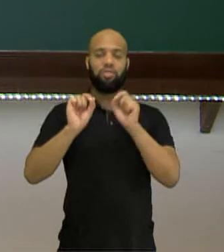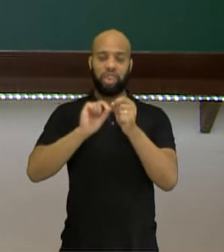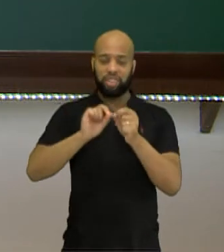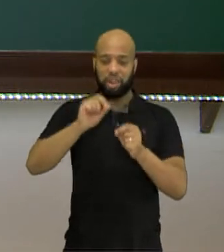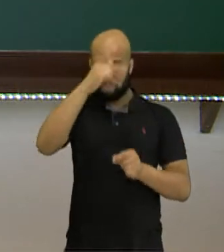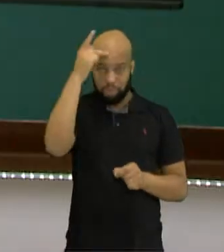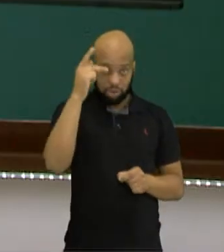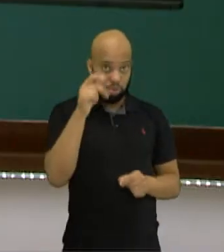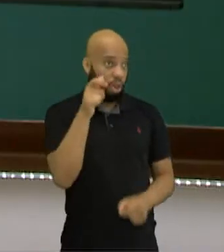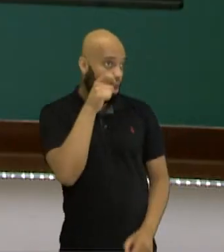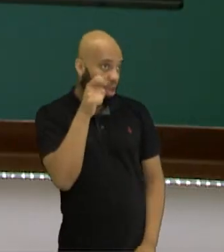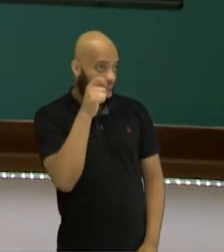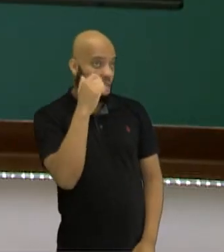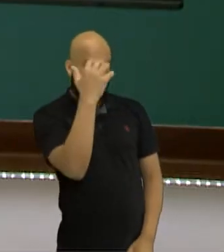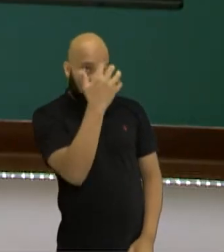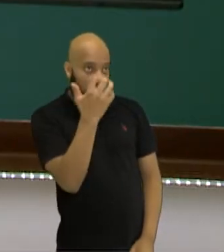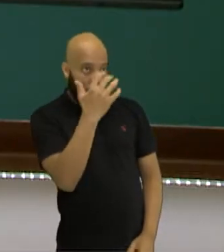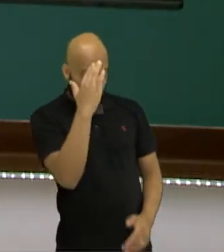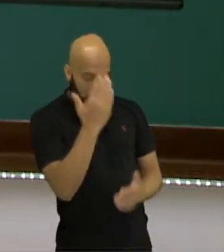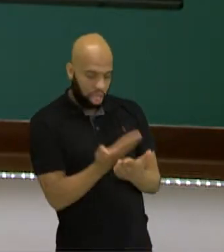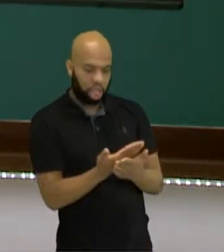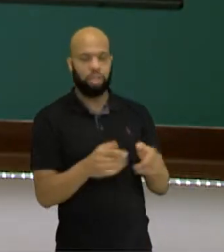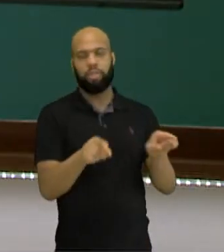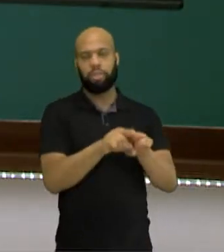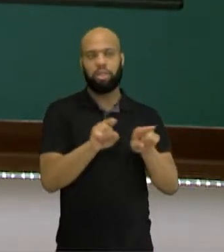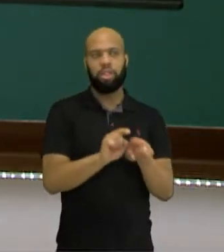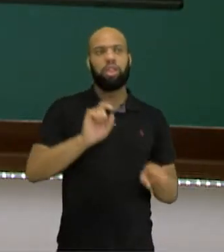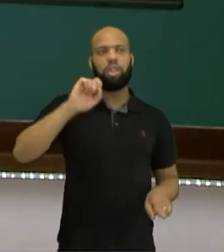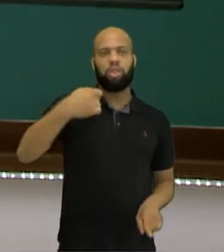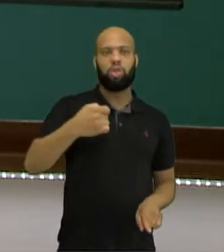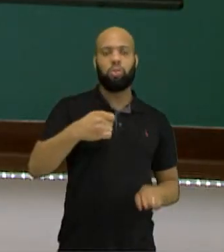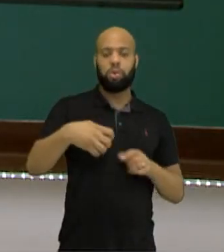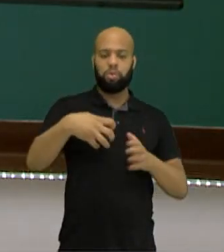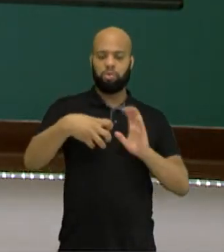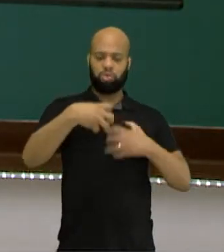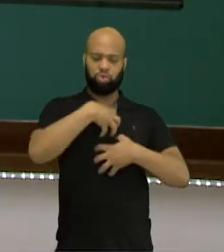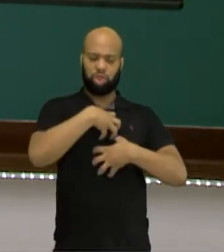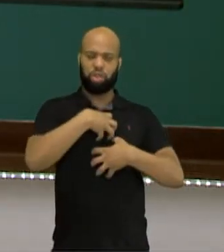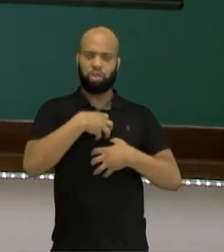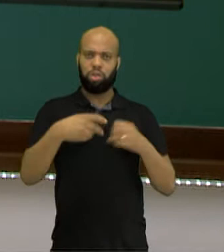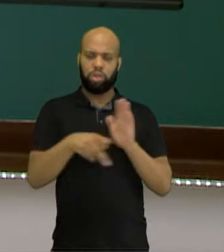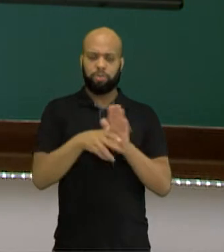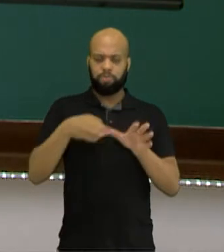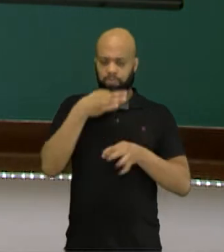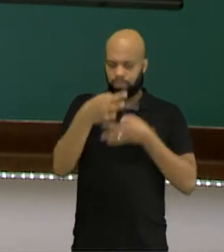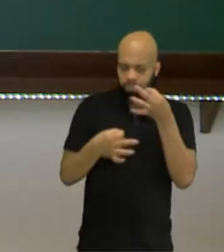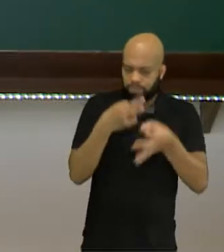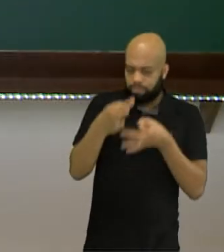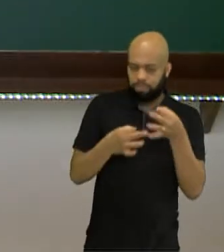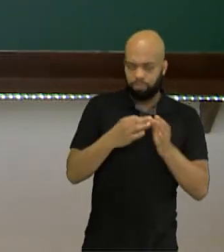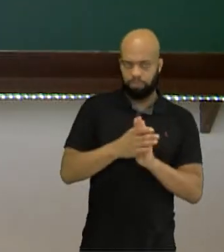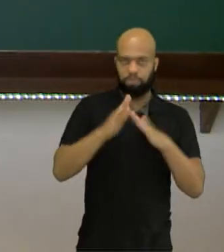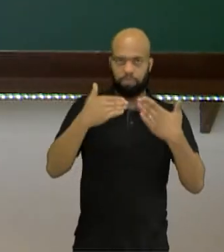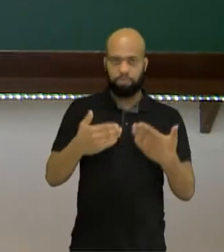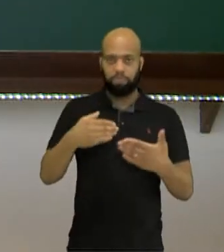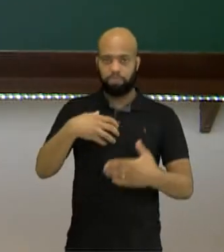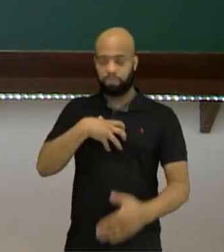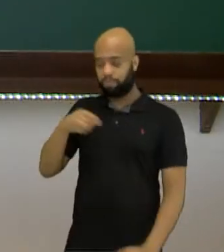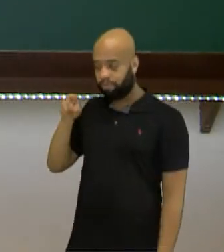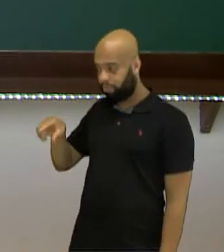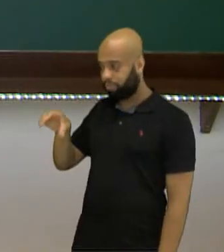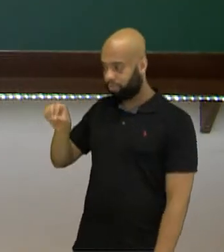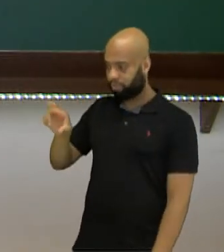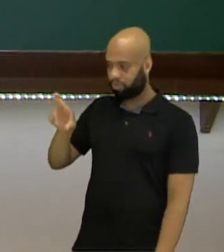consegui convencer as outras pessoas sobre a sua fala sobre seus argumentos então a oratória